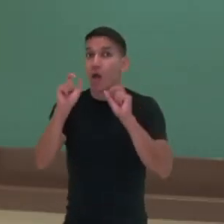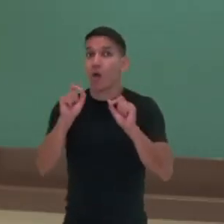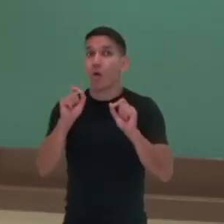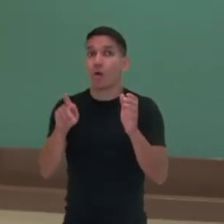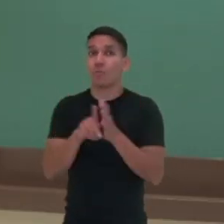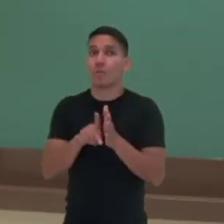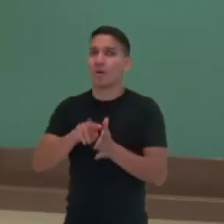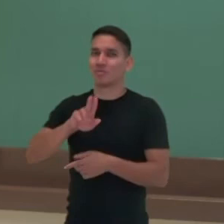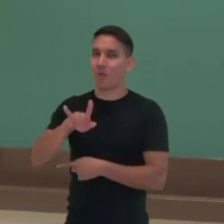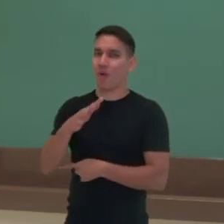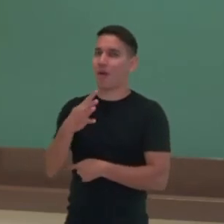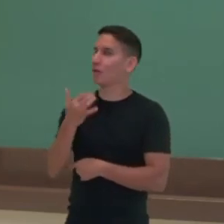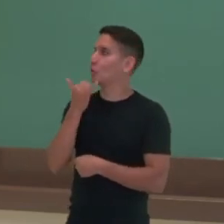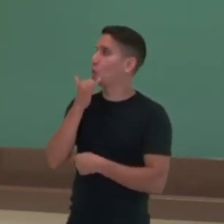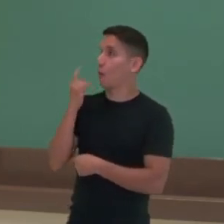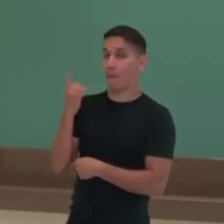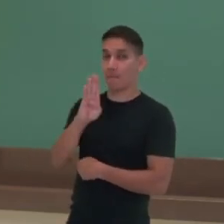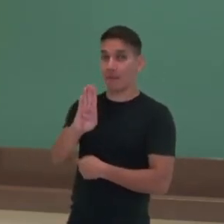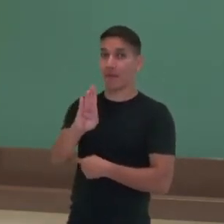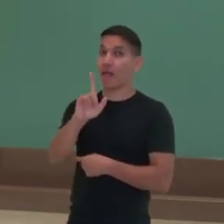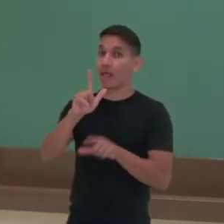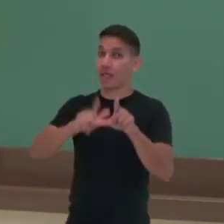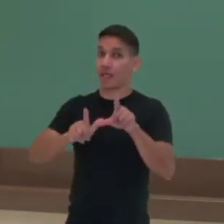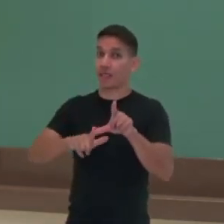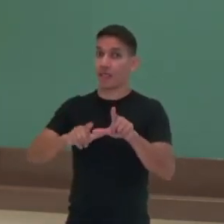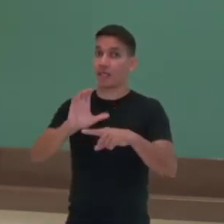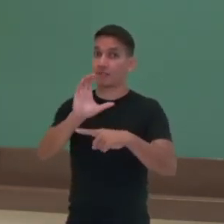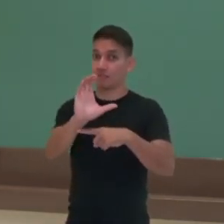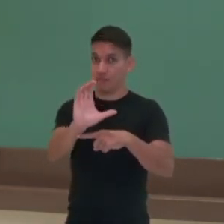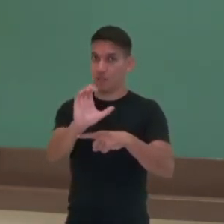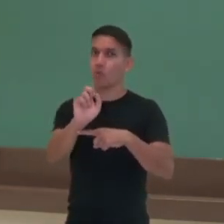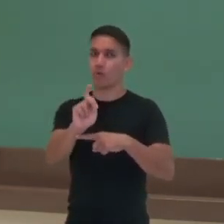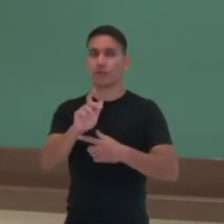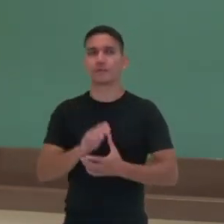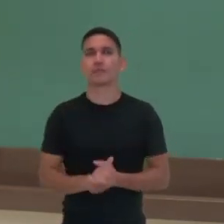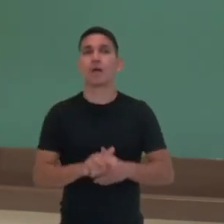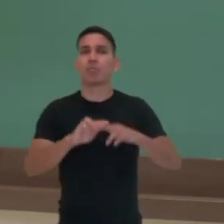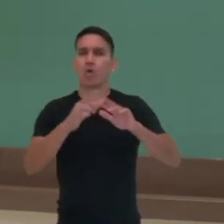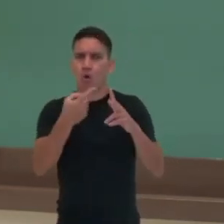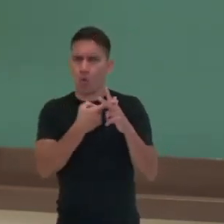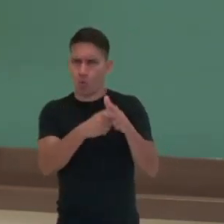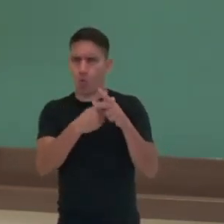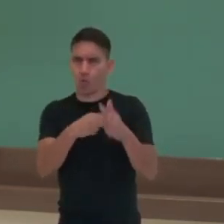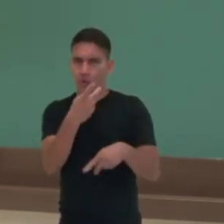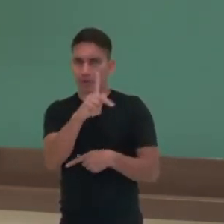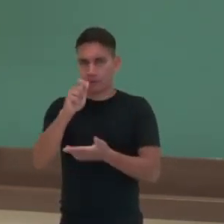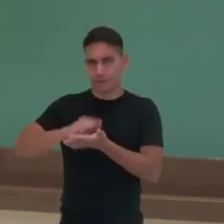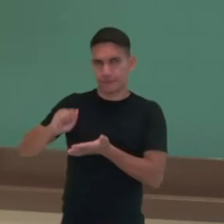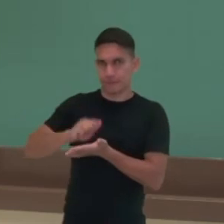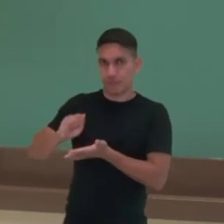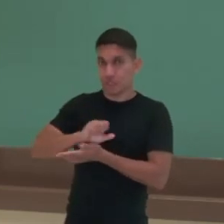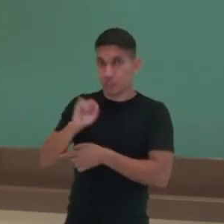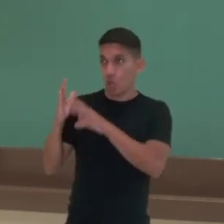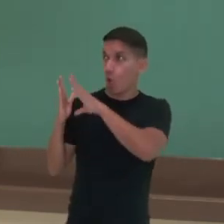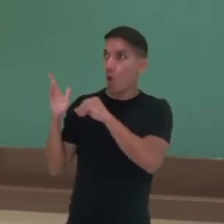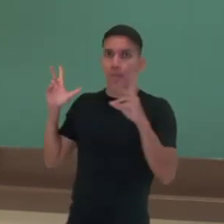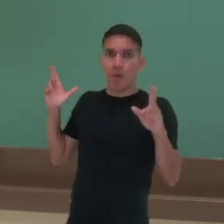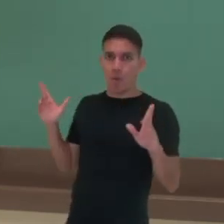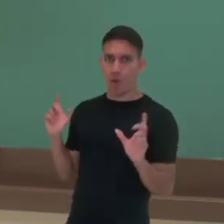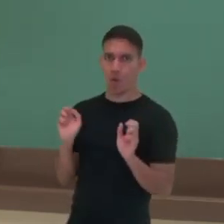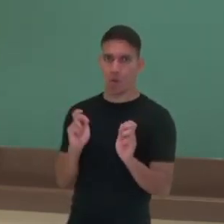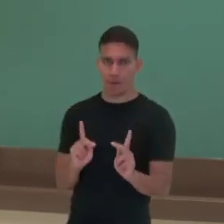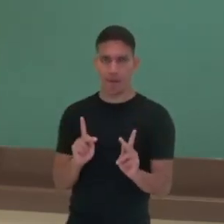é B, tá bom? Aqui é a letra C. Então, corrijam aí no caderninho se alguém estiver copiando